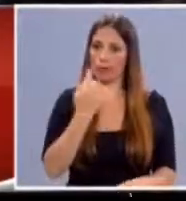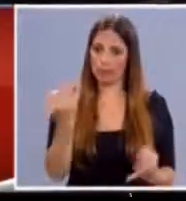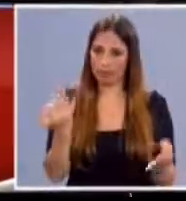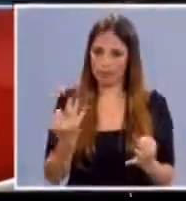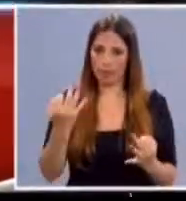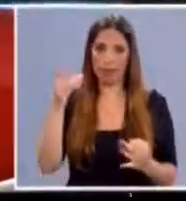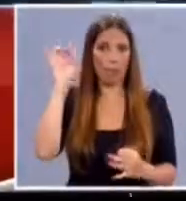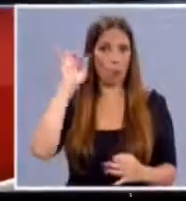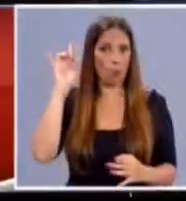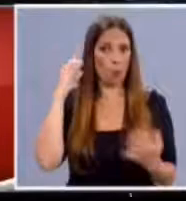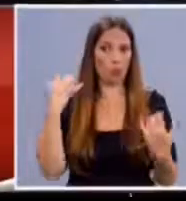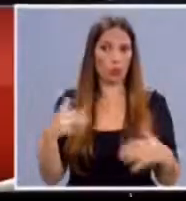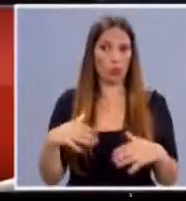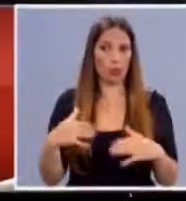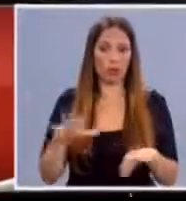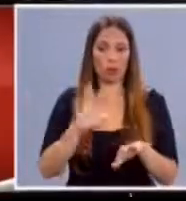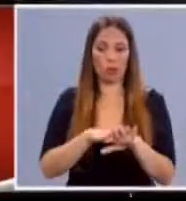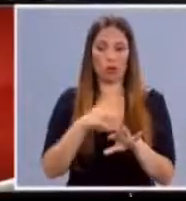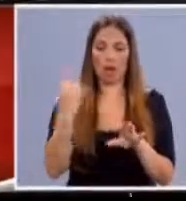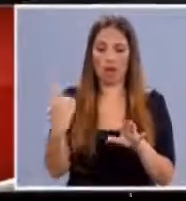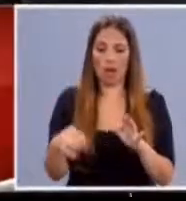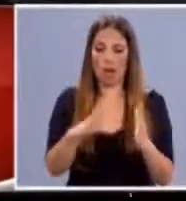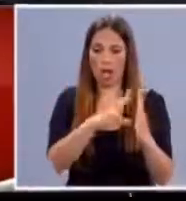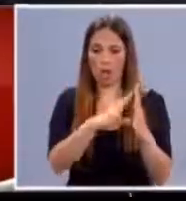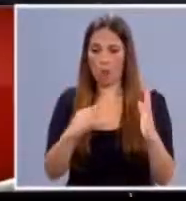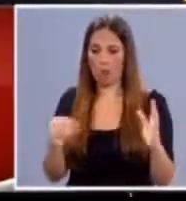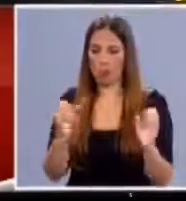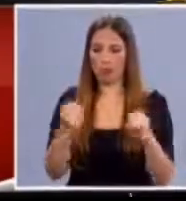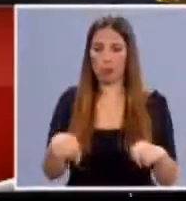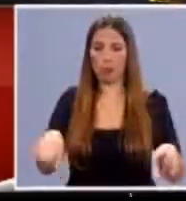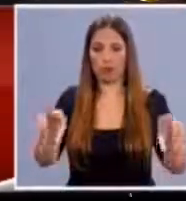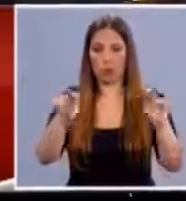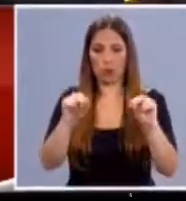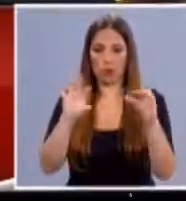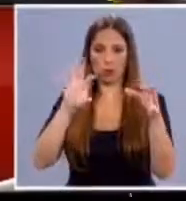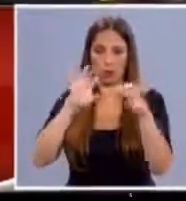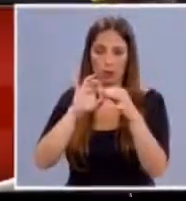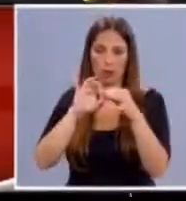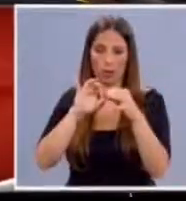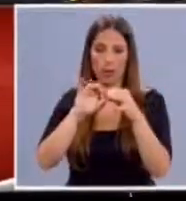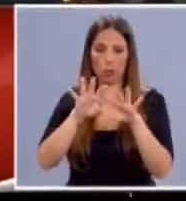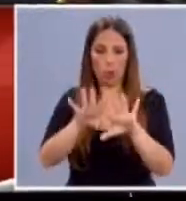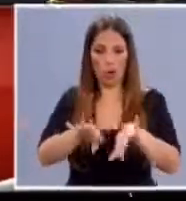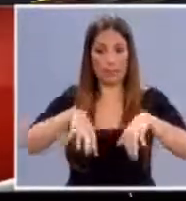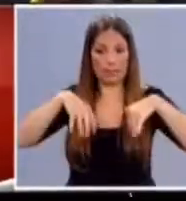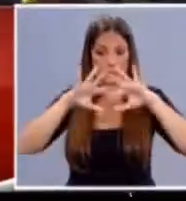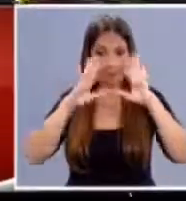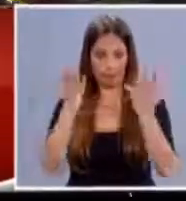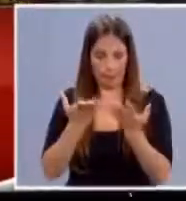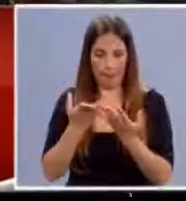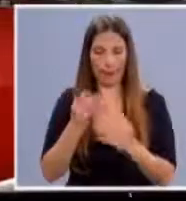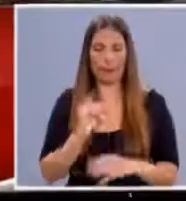importante, porque há um novo modelo de funcionamento, há um modelo de funcionamento desta Assembleia que tem a ver